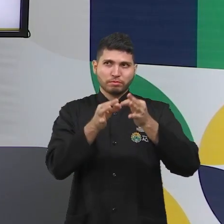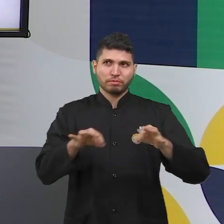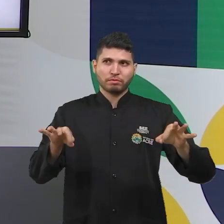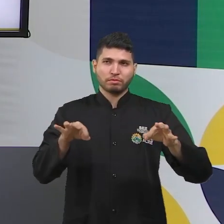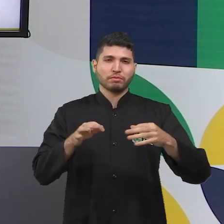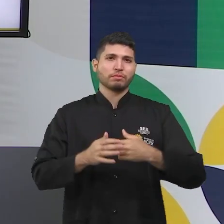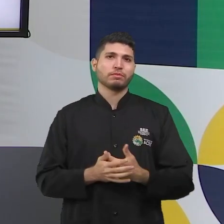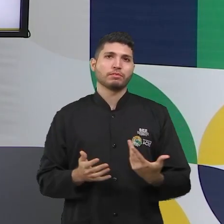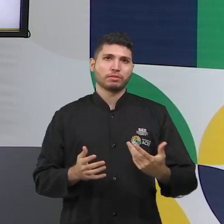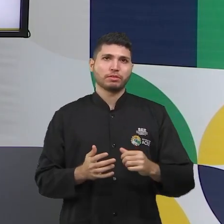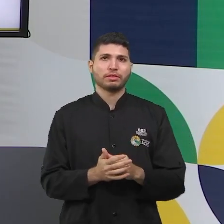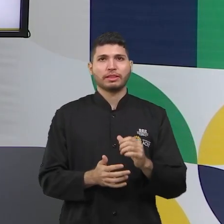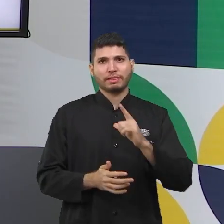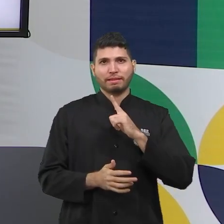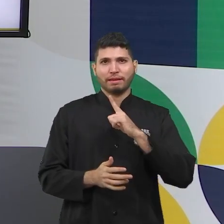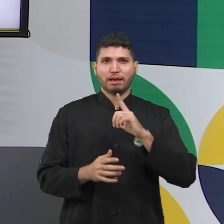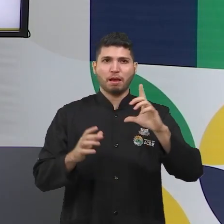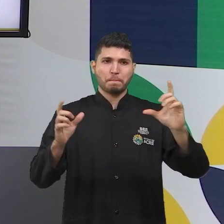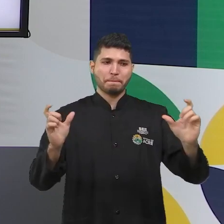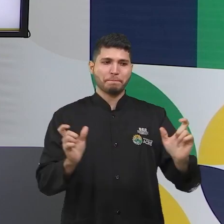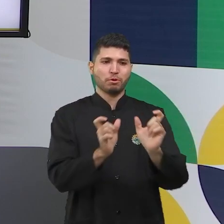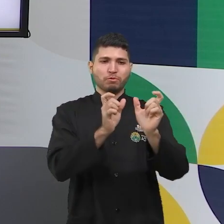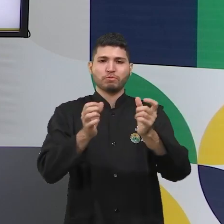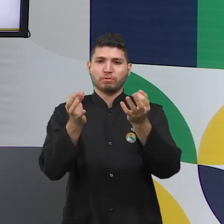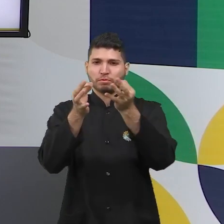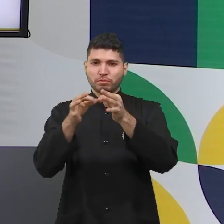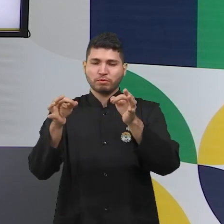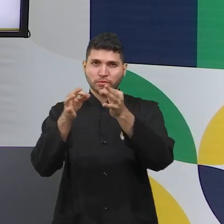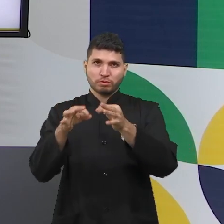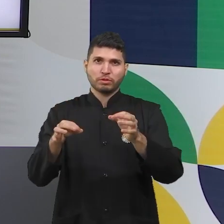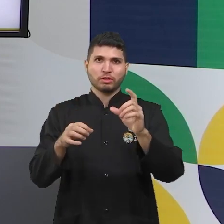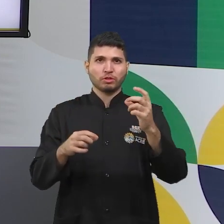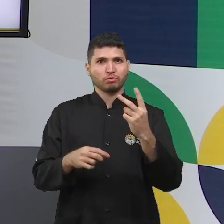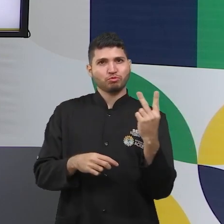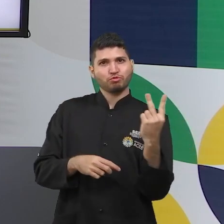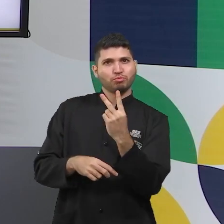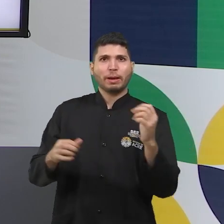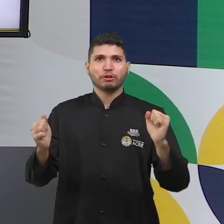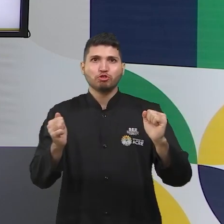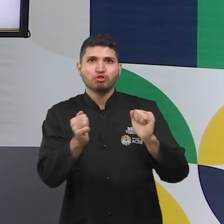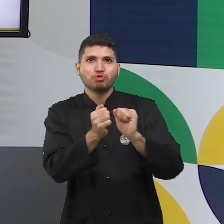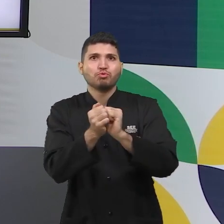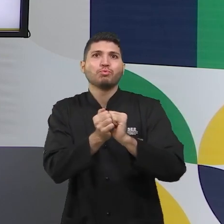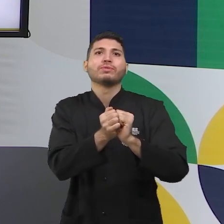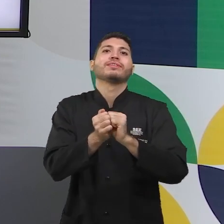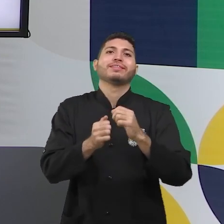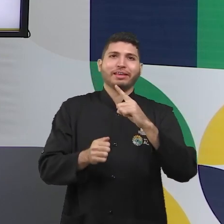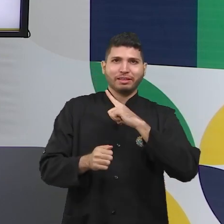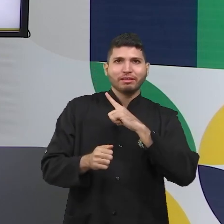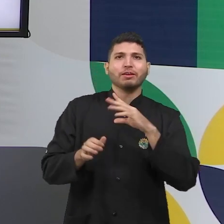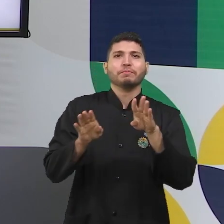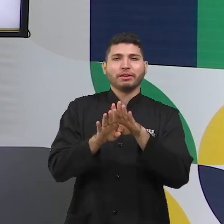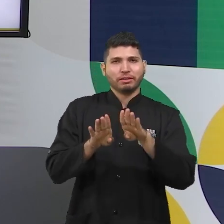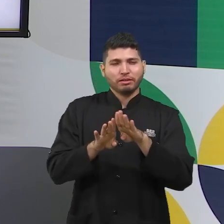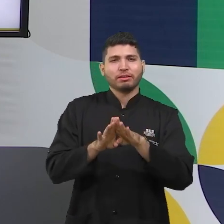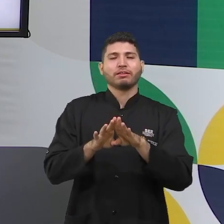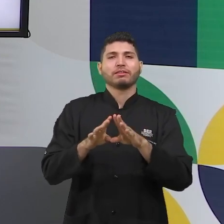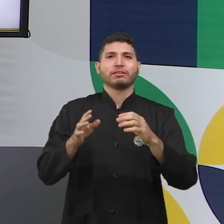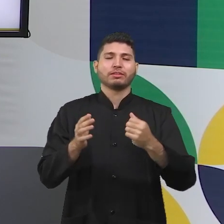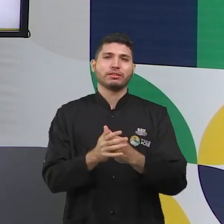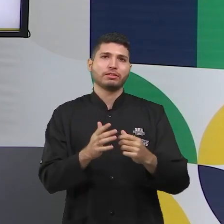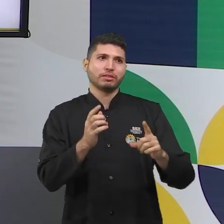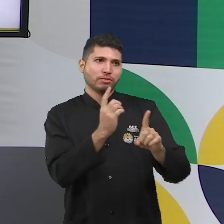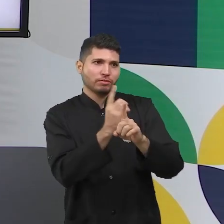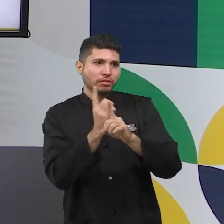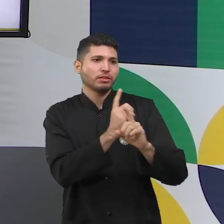temos a morfossintaxe, que é a morfologia e a sintaxe. A morfologia é o primeiro passo, você aprende a identificar as palavras